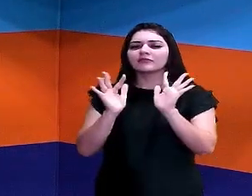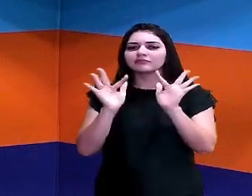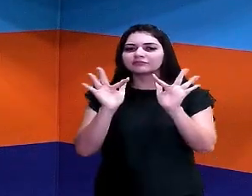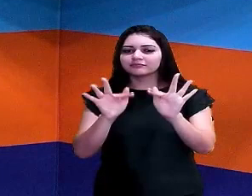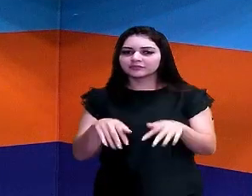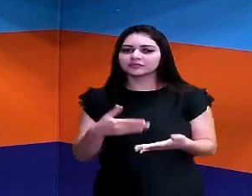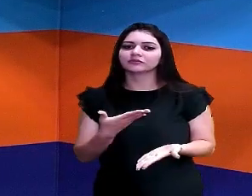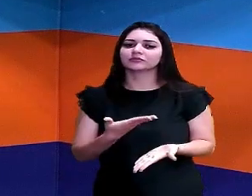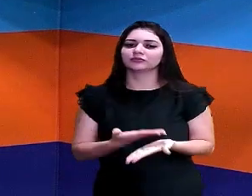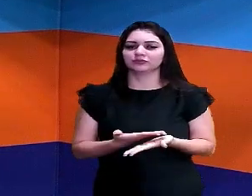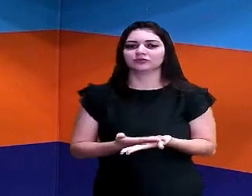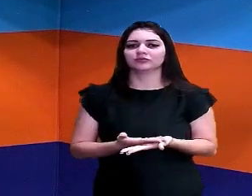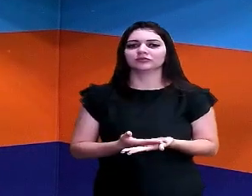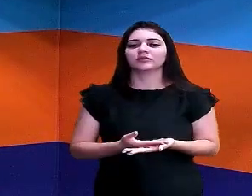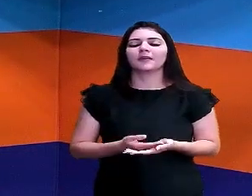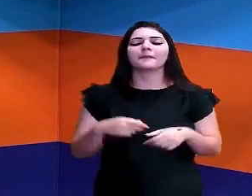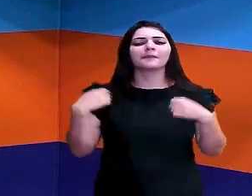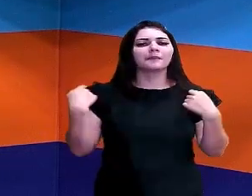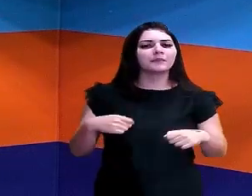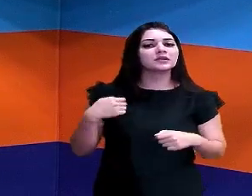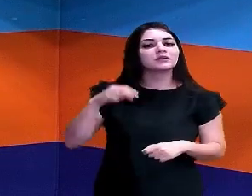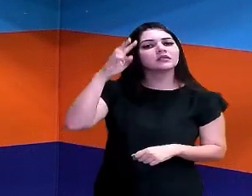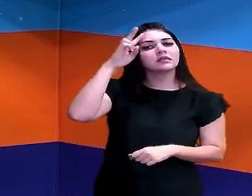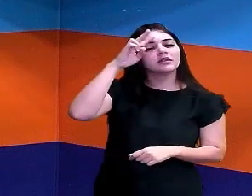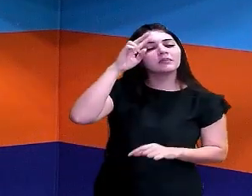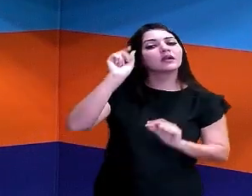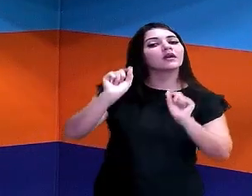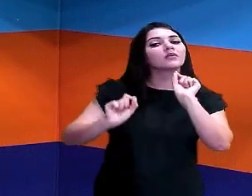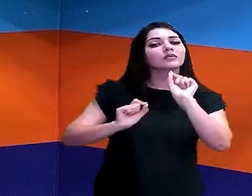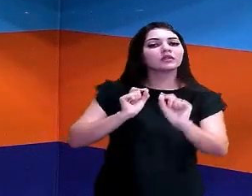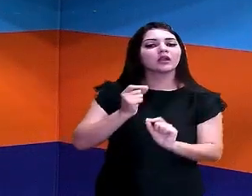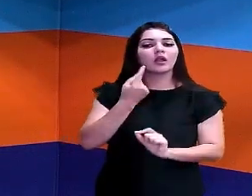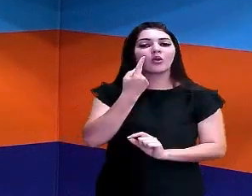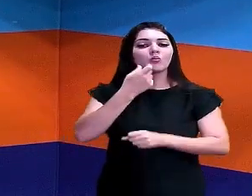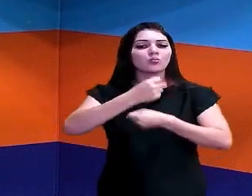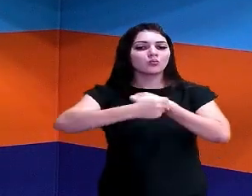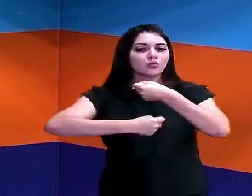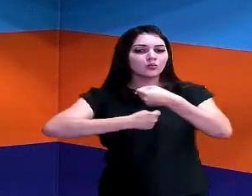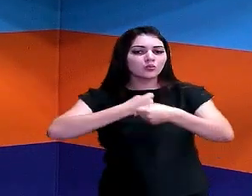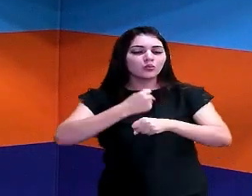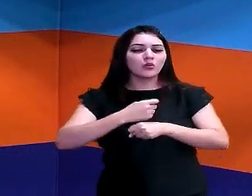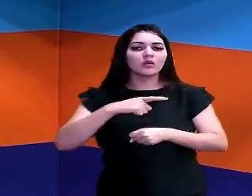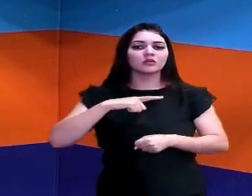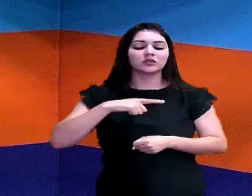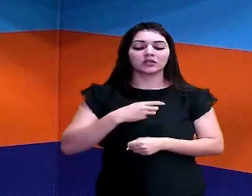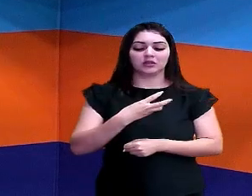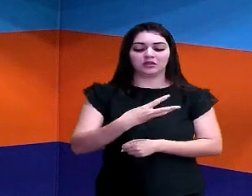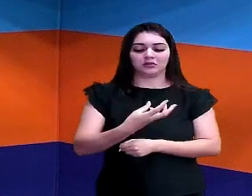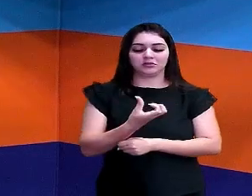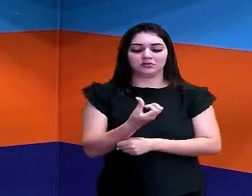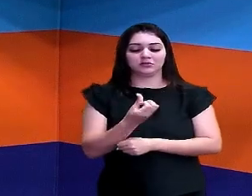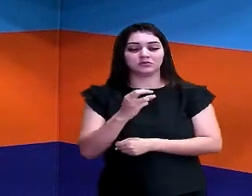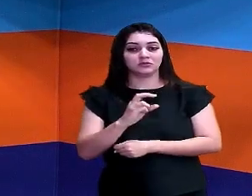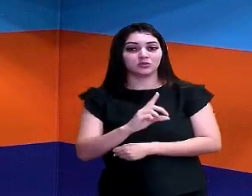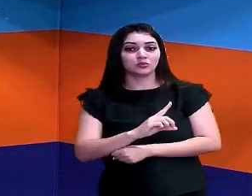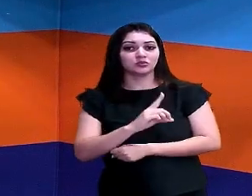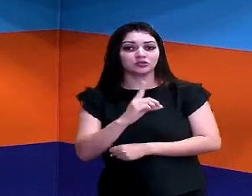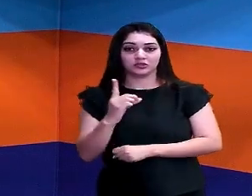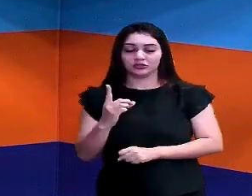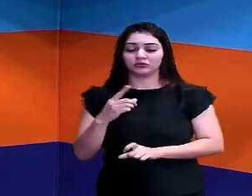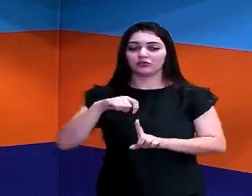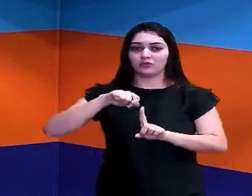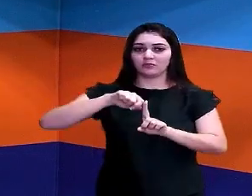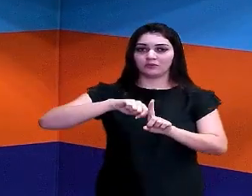estudos, tá? Preciso lembrar que um ano possui 365 dias, um